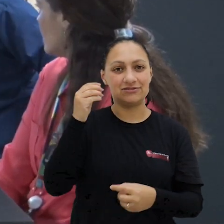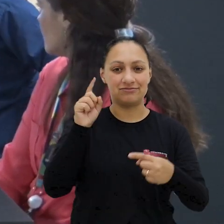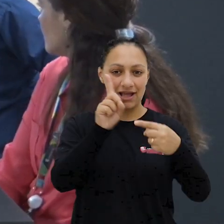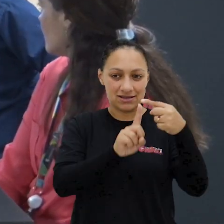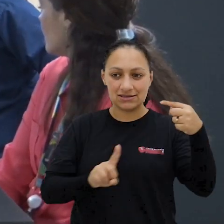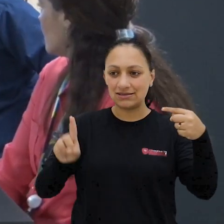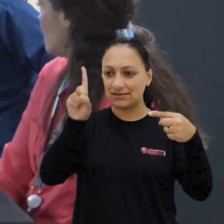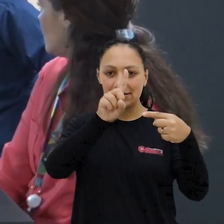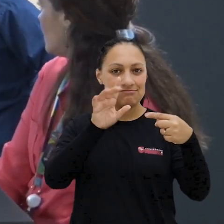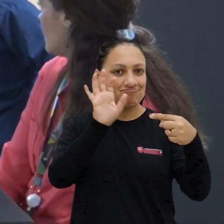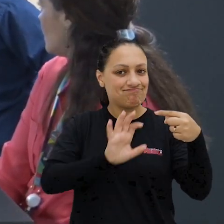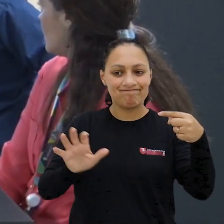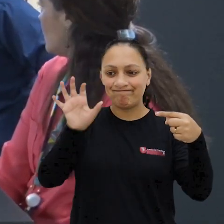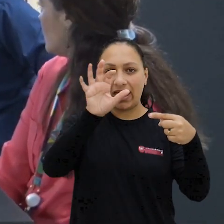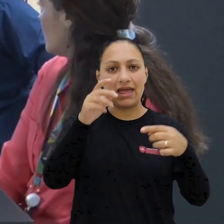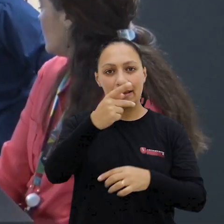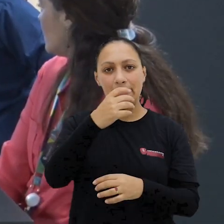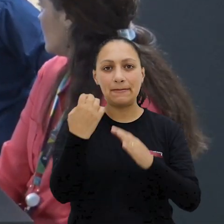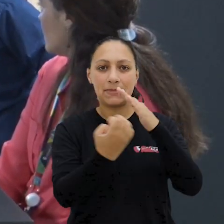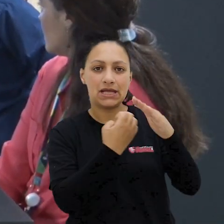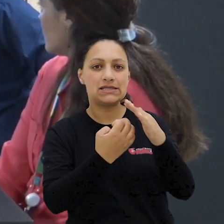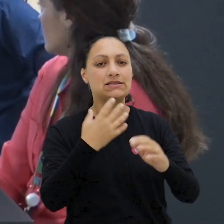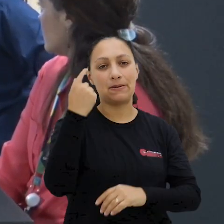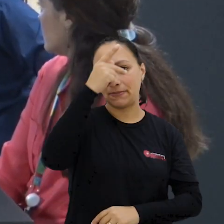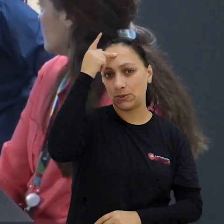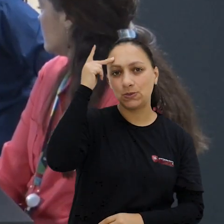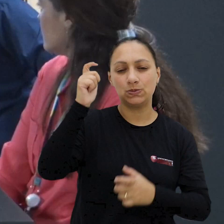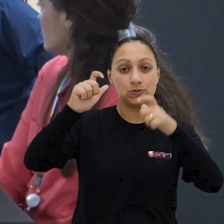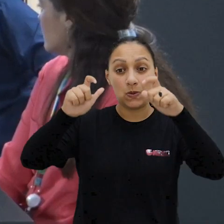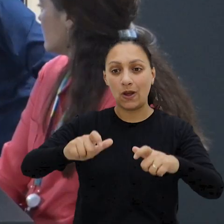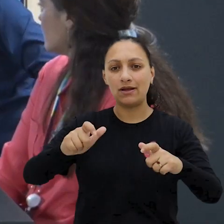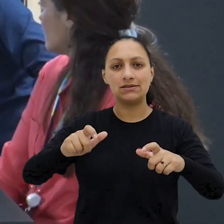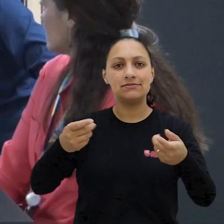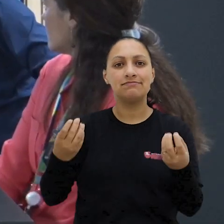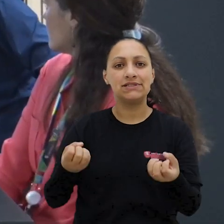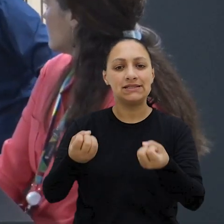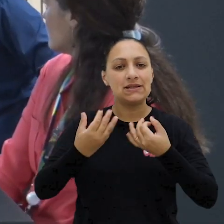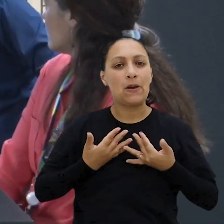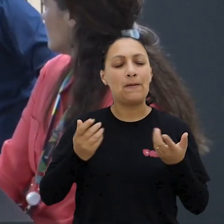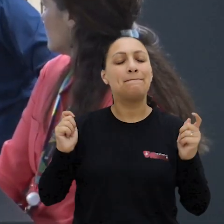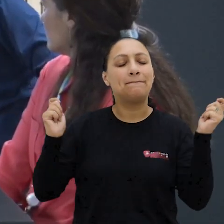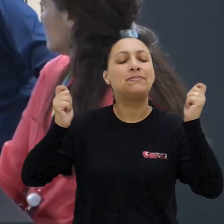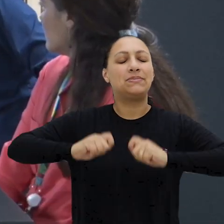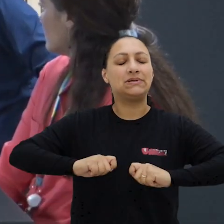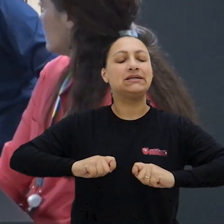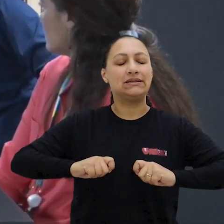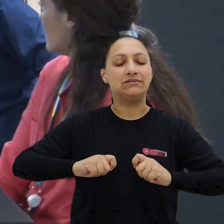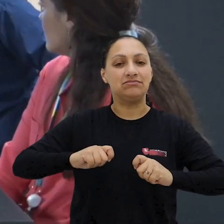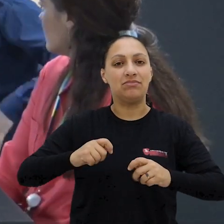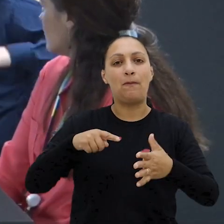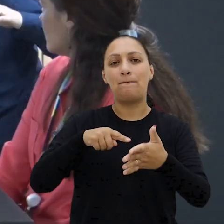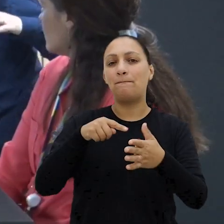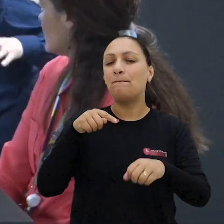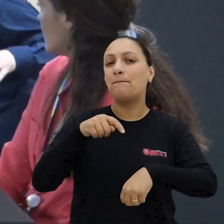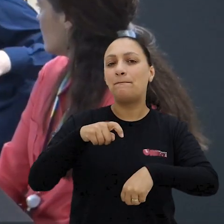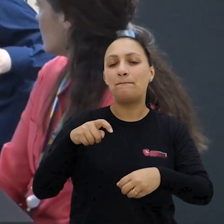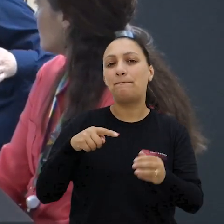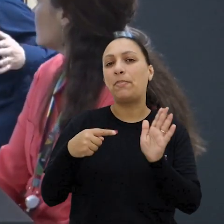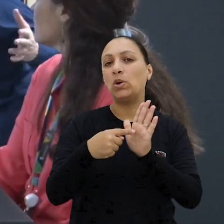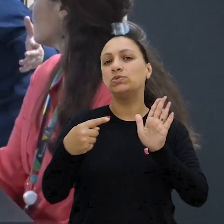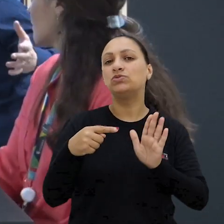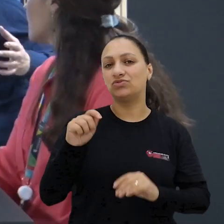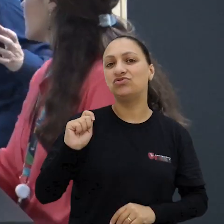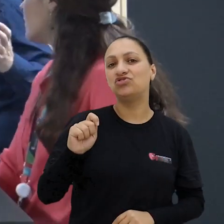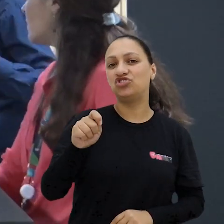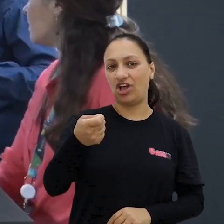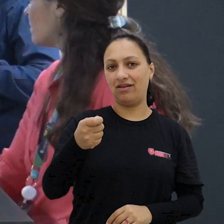encontra Exatamente. empresas, pessoas, lugares que potencializam isso. Eu acho que esse é o ponto-chave, né, de nós estar gravando o